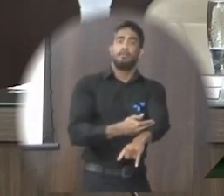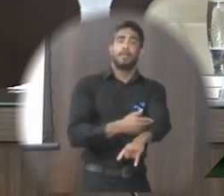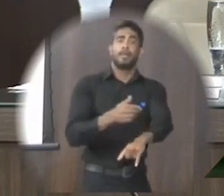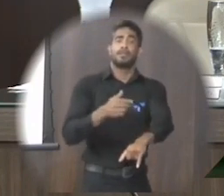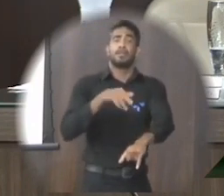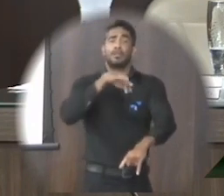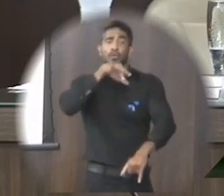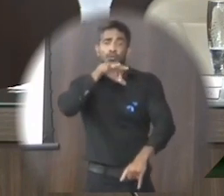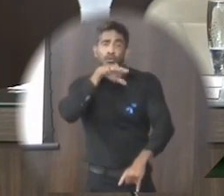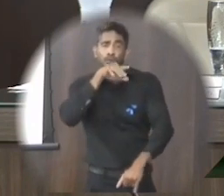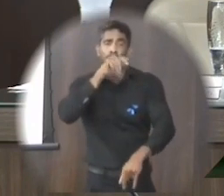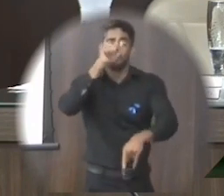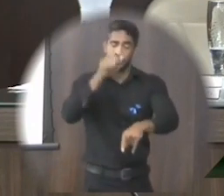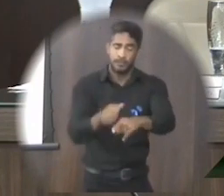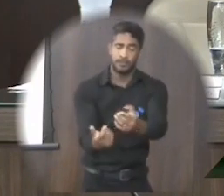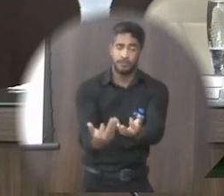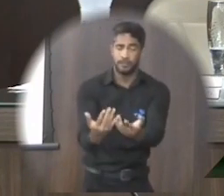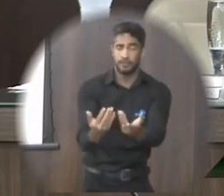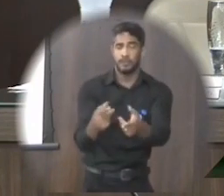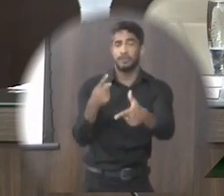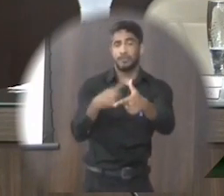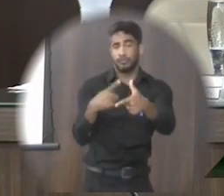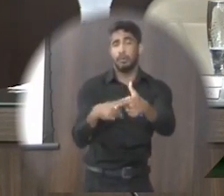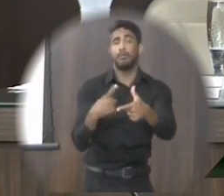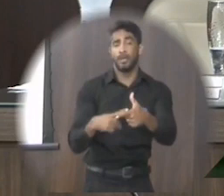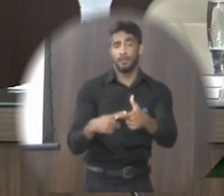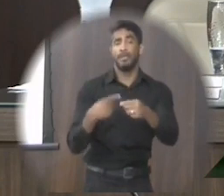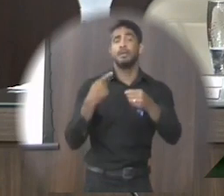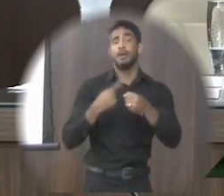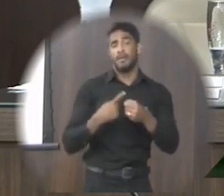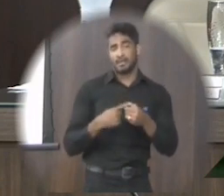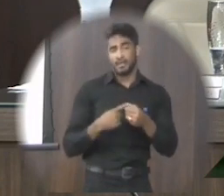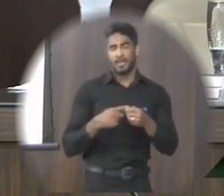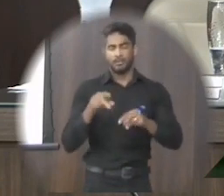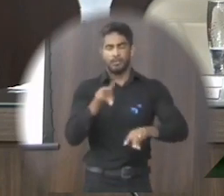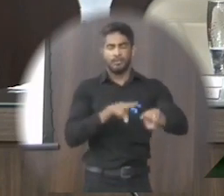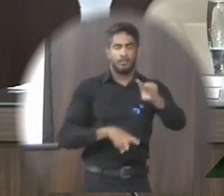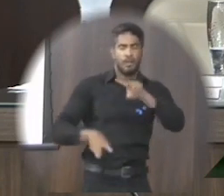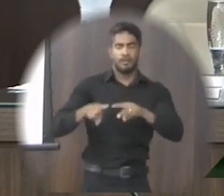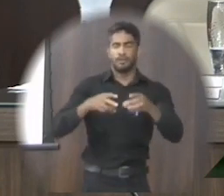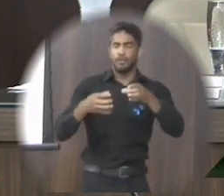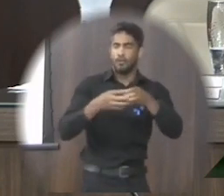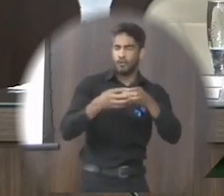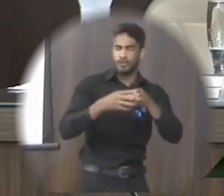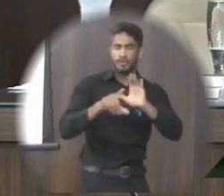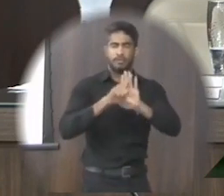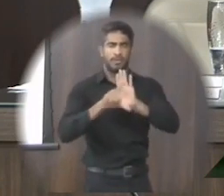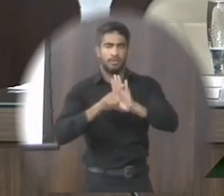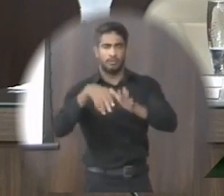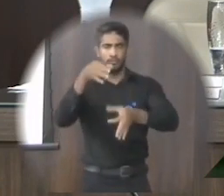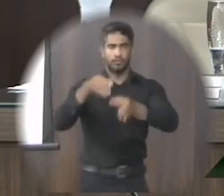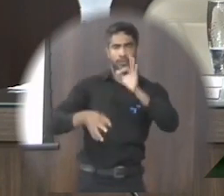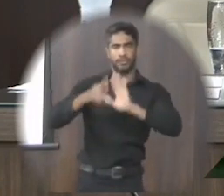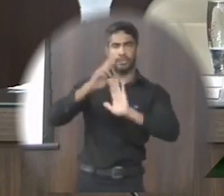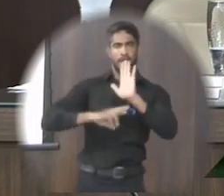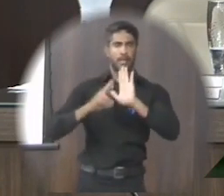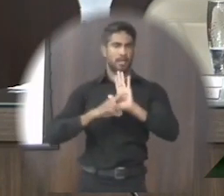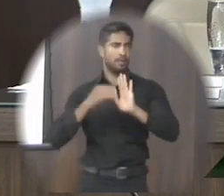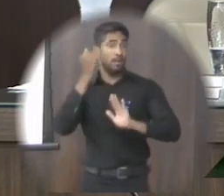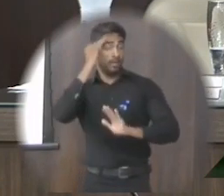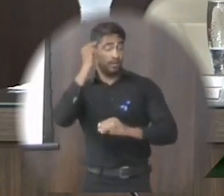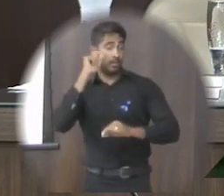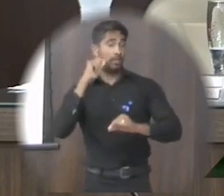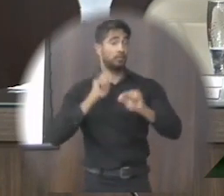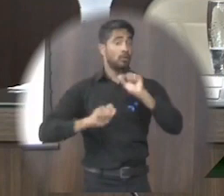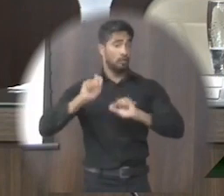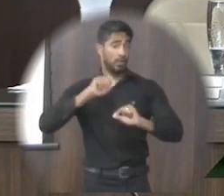pelas queimadas e suas causas. Após exame preliminar da Comissão de Legislação, Justiça e Redação, que concluiu pela